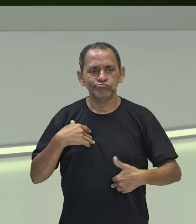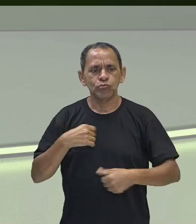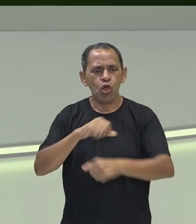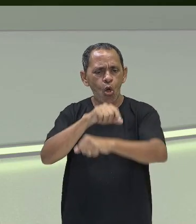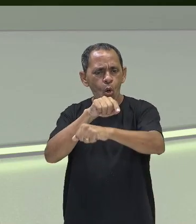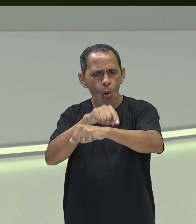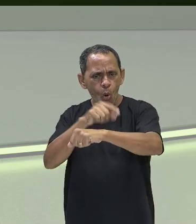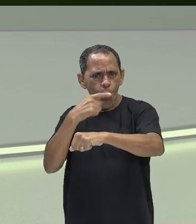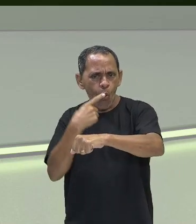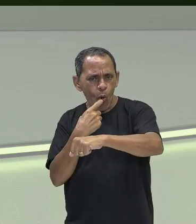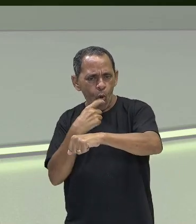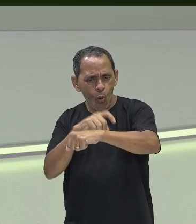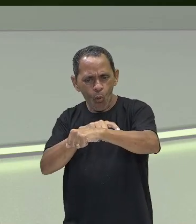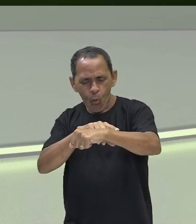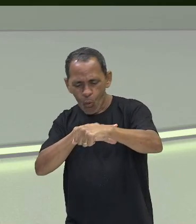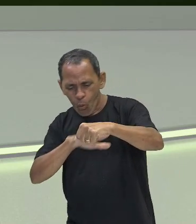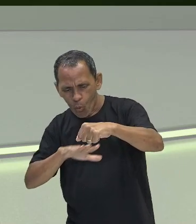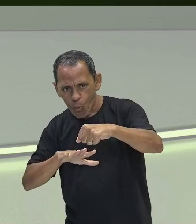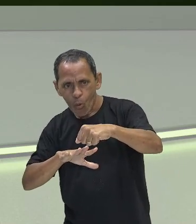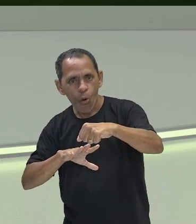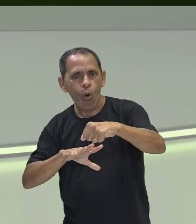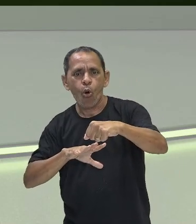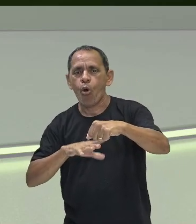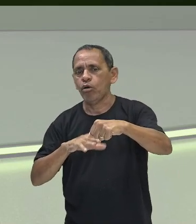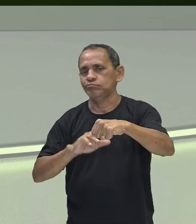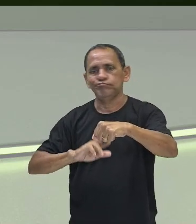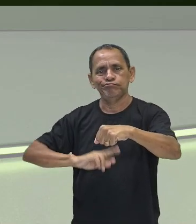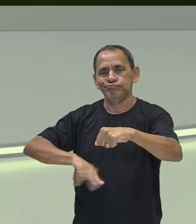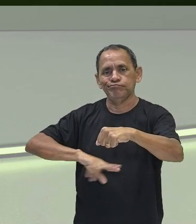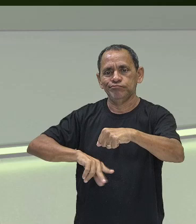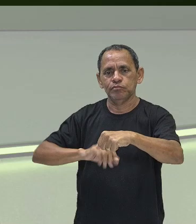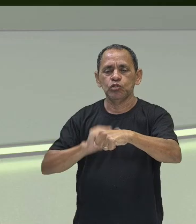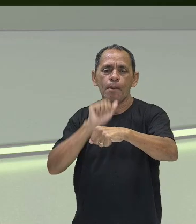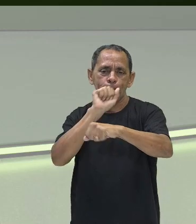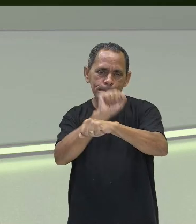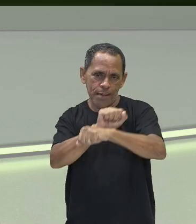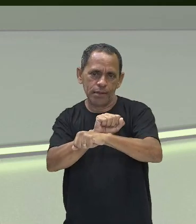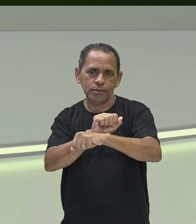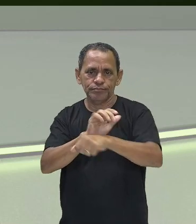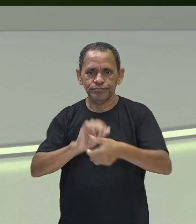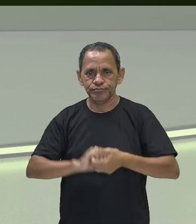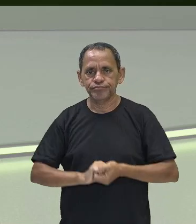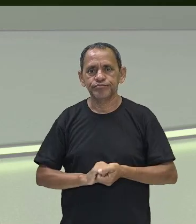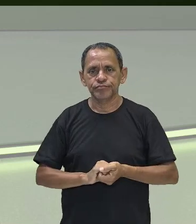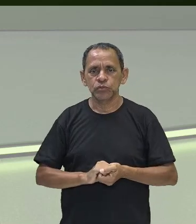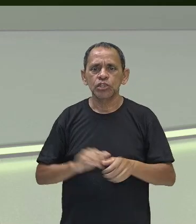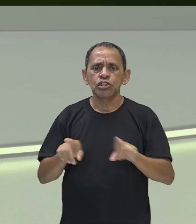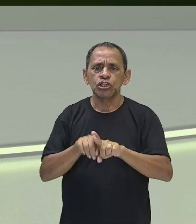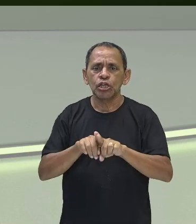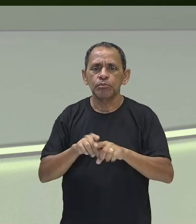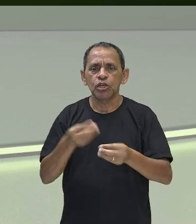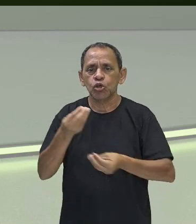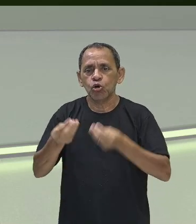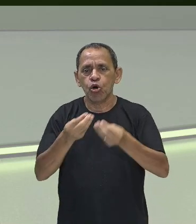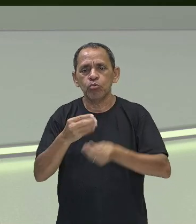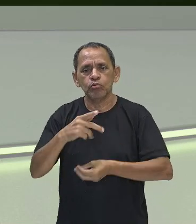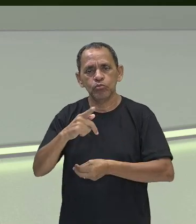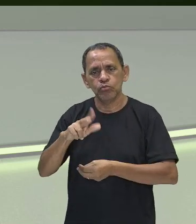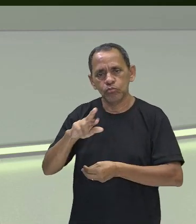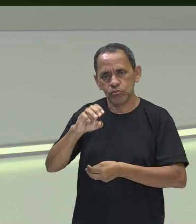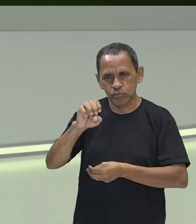gente não perca esse sangue e também não mantenha a pressão sanguínea que mantém